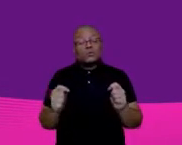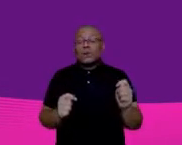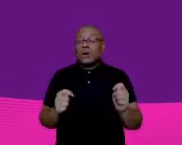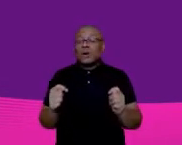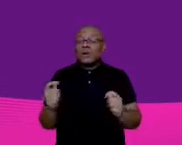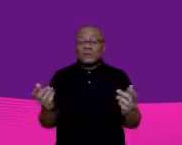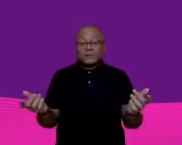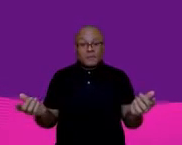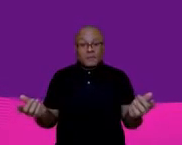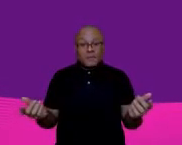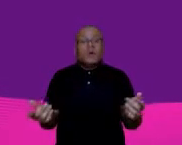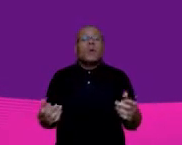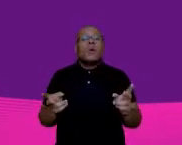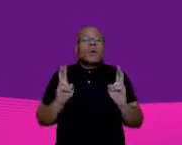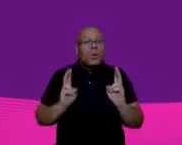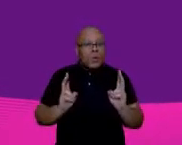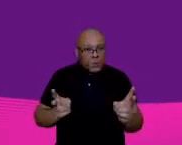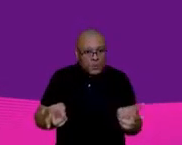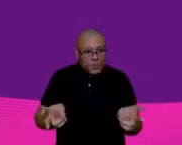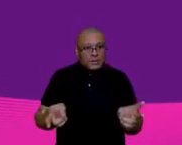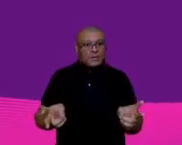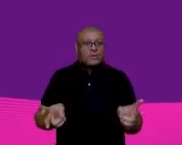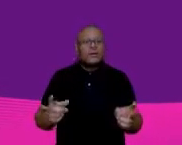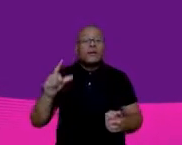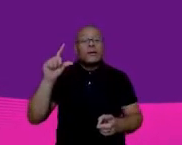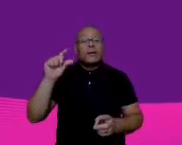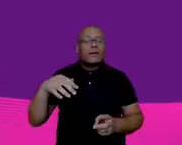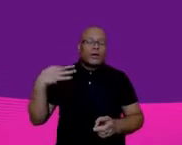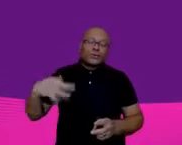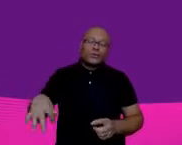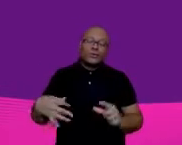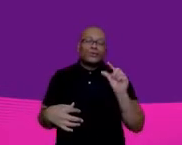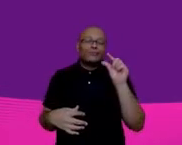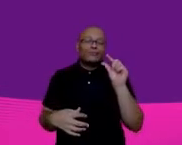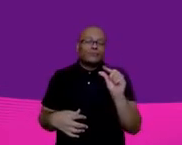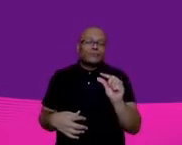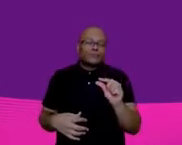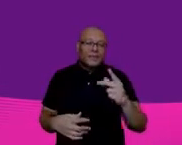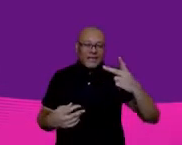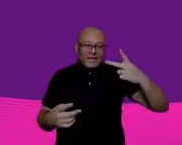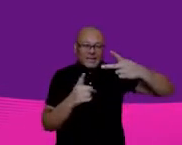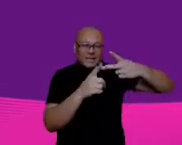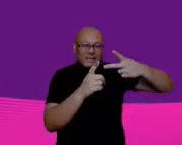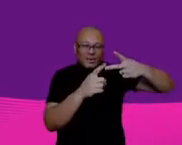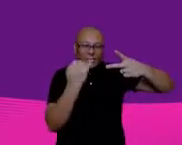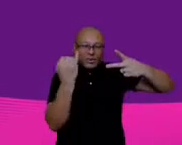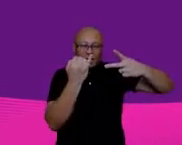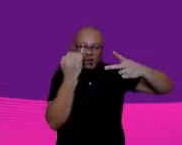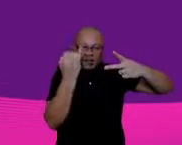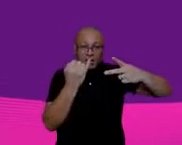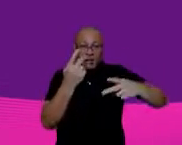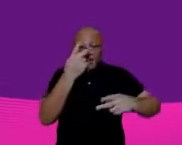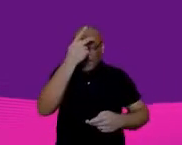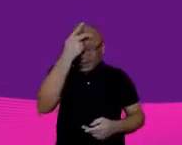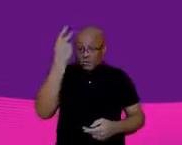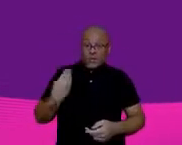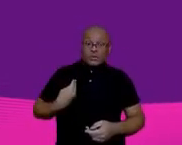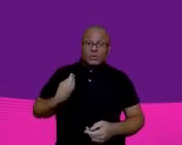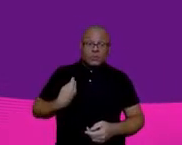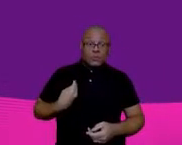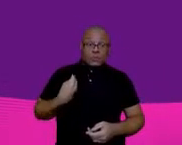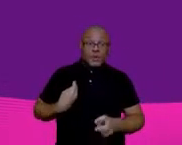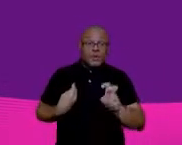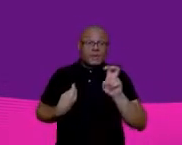mesmo acontece aqui, menos dor. Esse segundo ponto é mais importante, é a sobrevida de